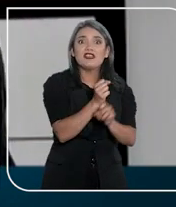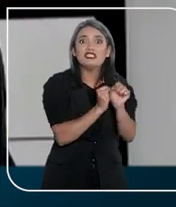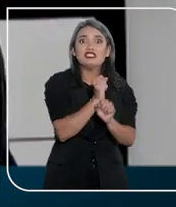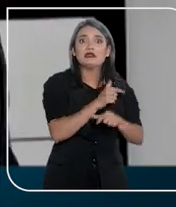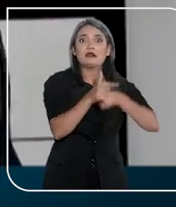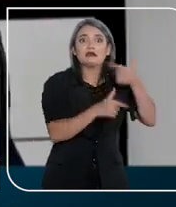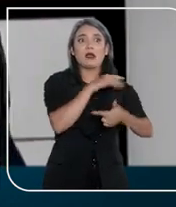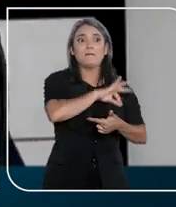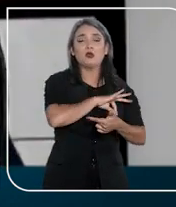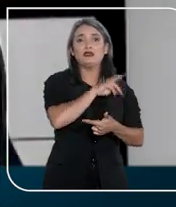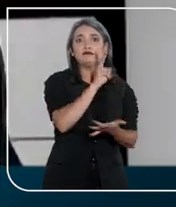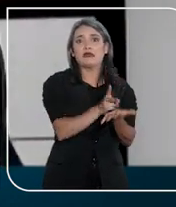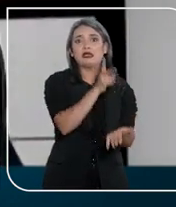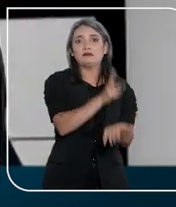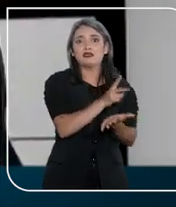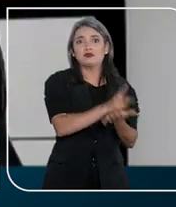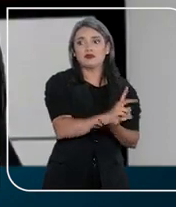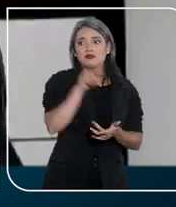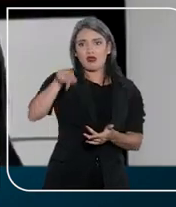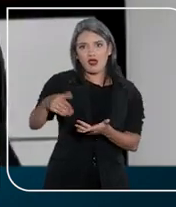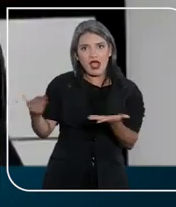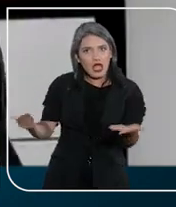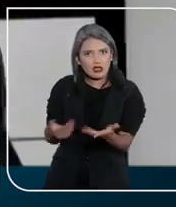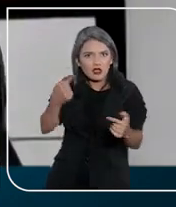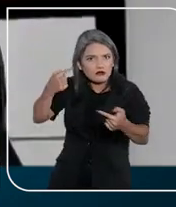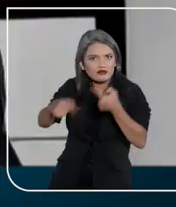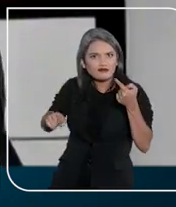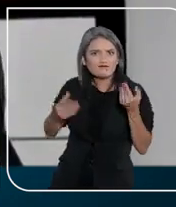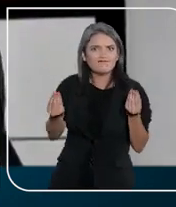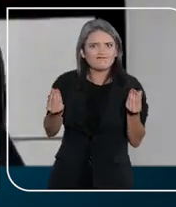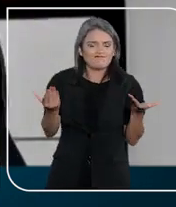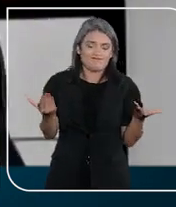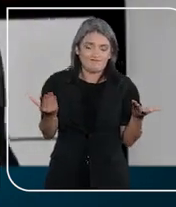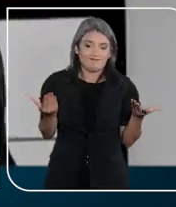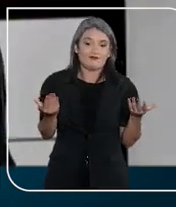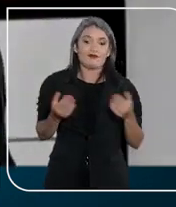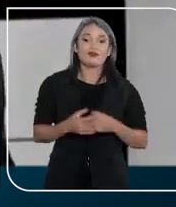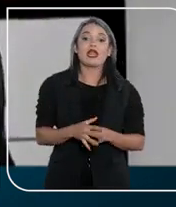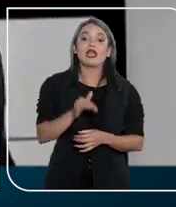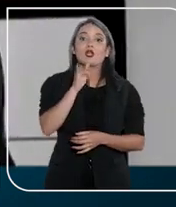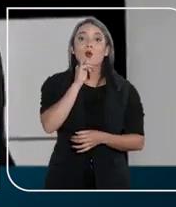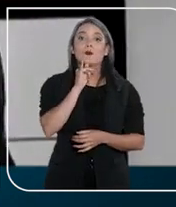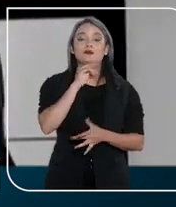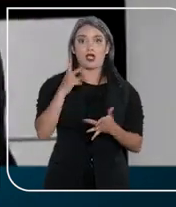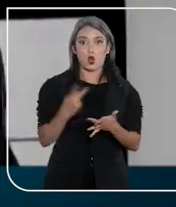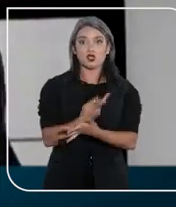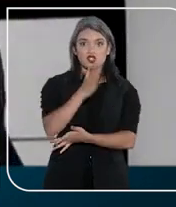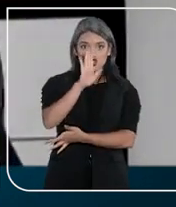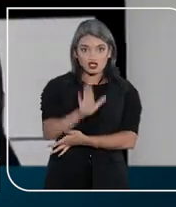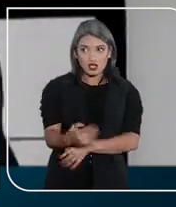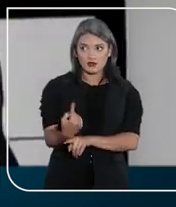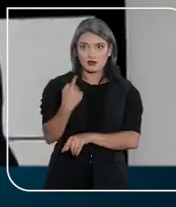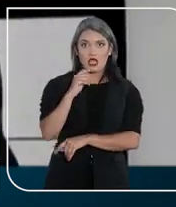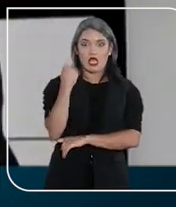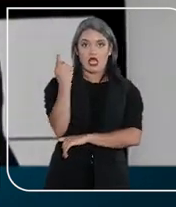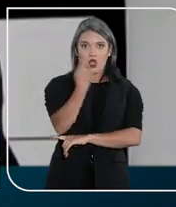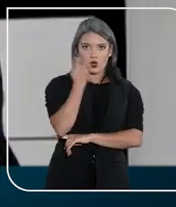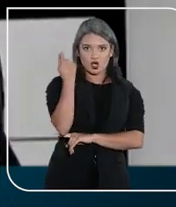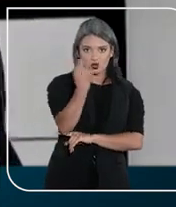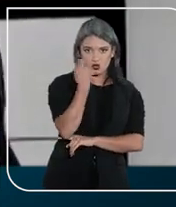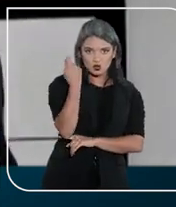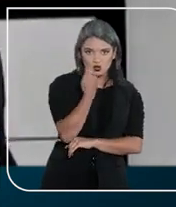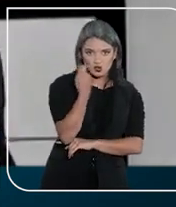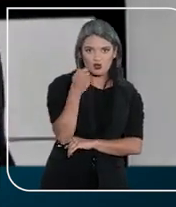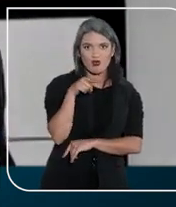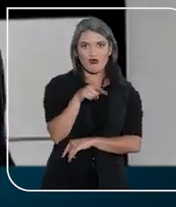fazer? Eu tenho um caso específico aqui para relatar, e já estou terminando esse tema, que é do Rio Grande do Sul. No Rio Grande do Sul nós temos uma legislação